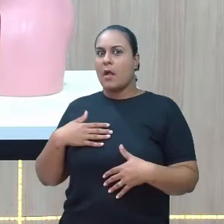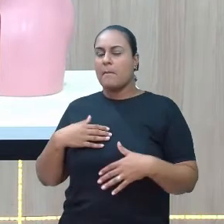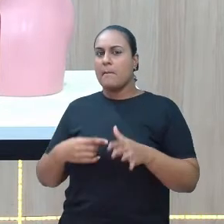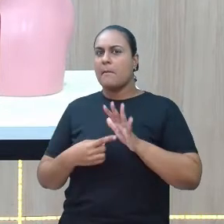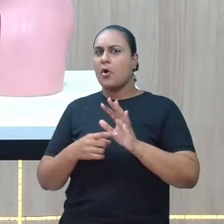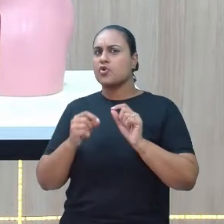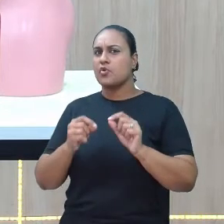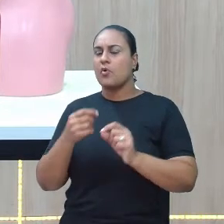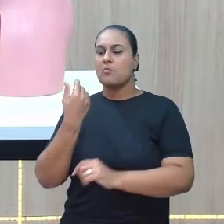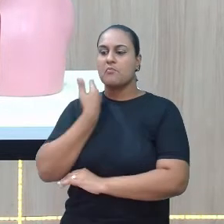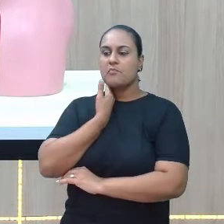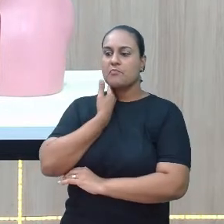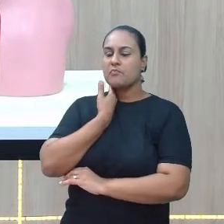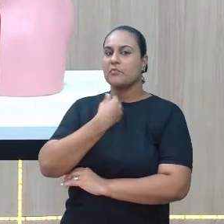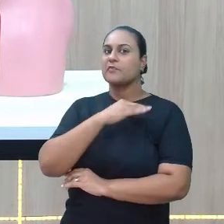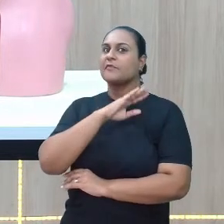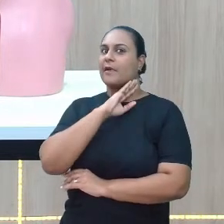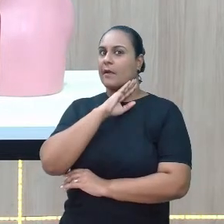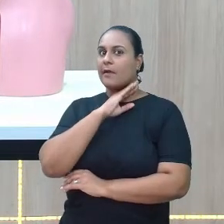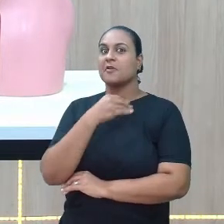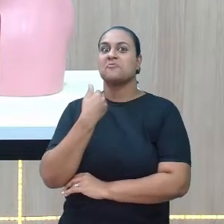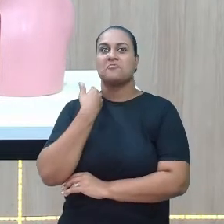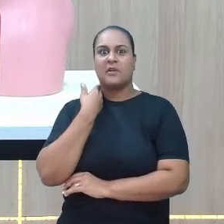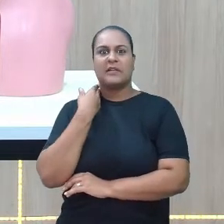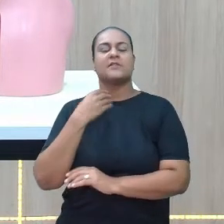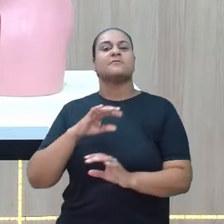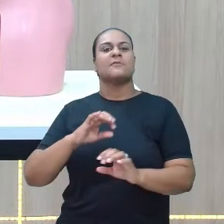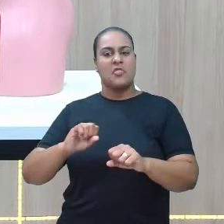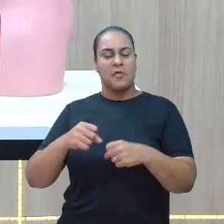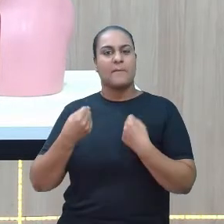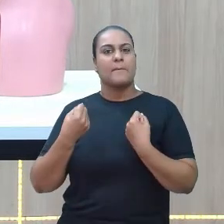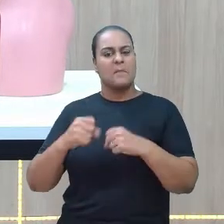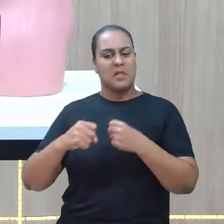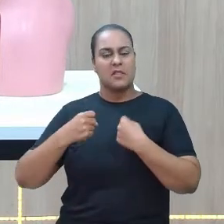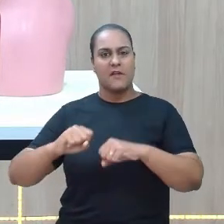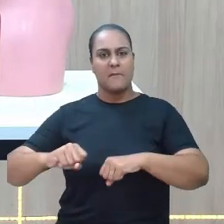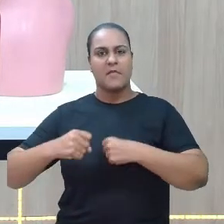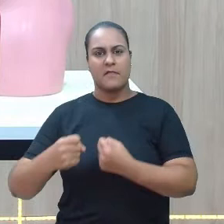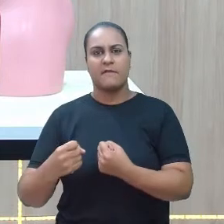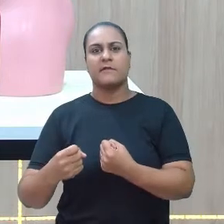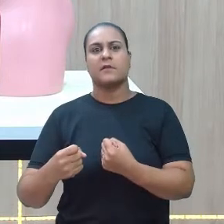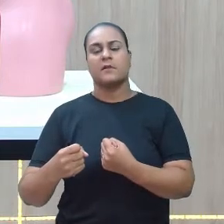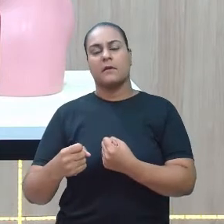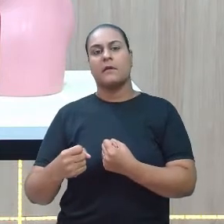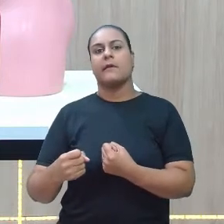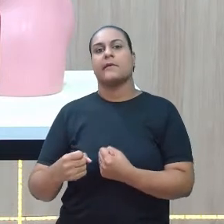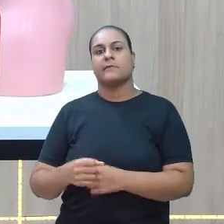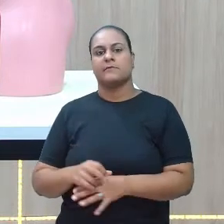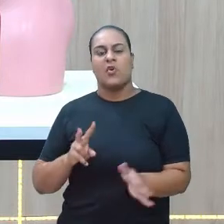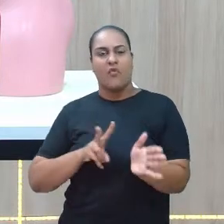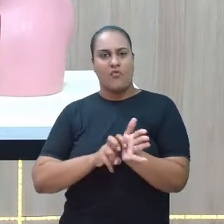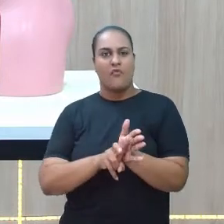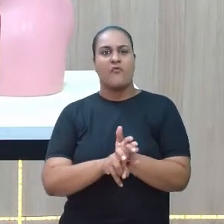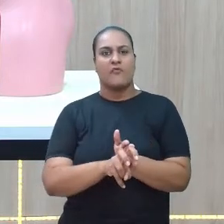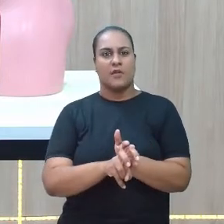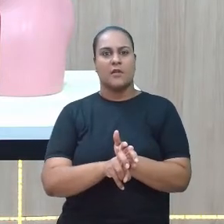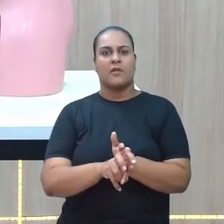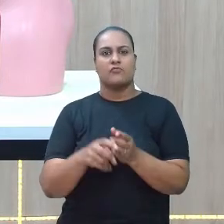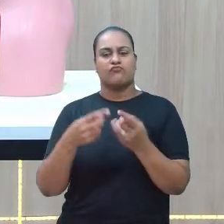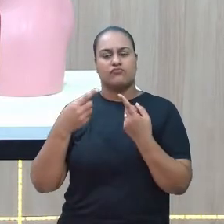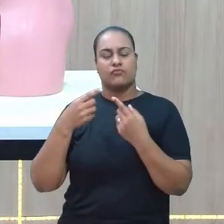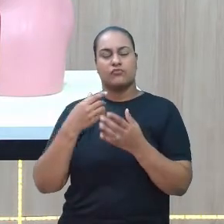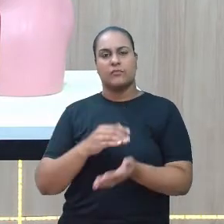Então, os leucócitos eles já estão combatendo esse vírus. A febre é um sinal que o seu organismo já está